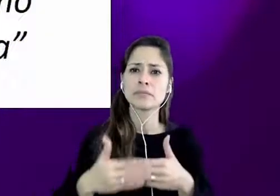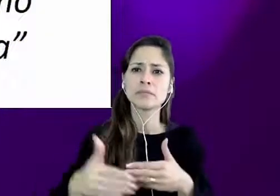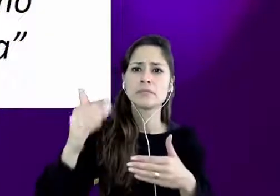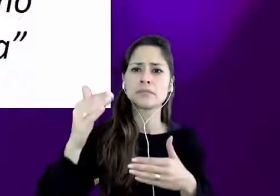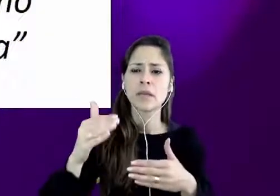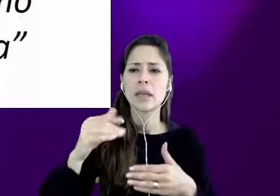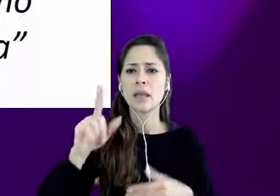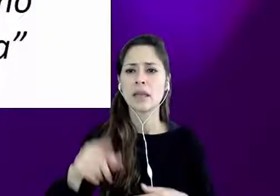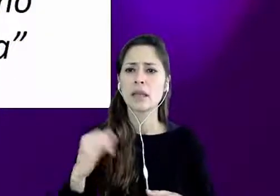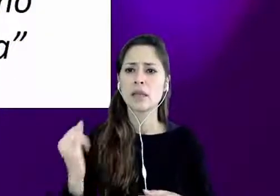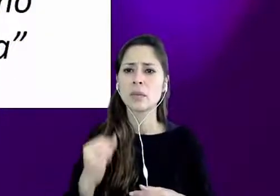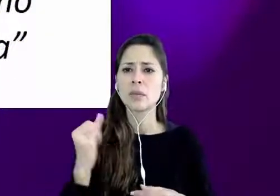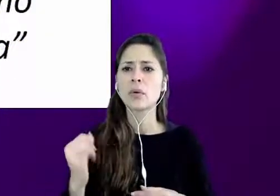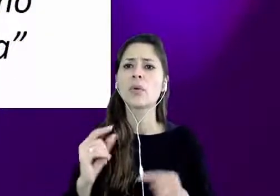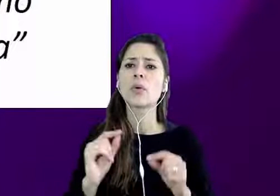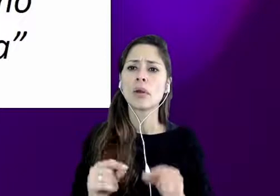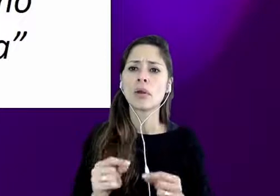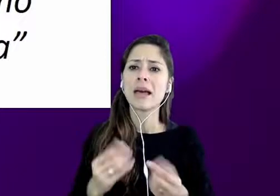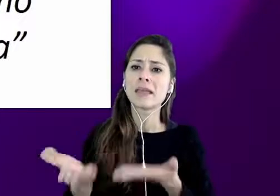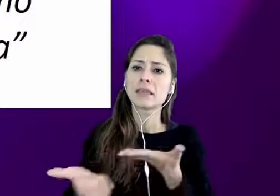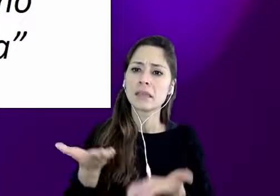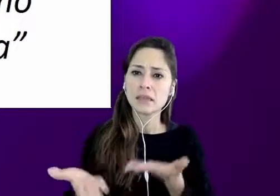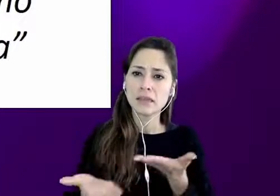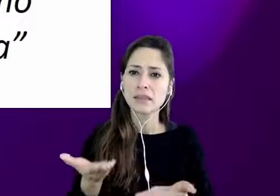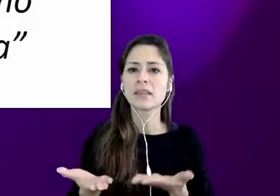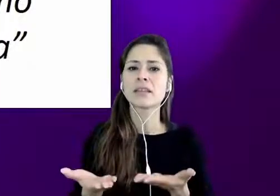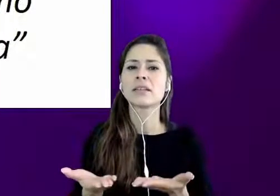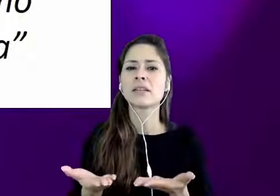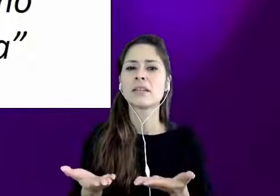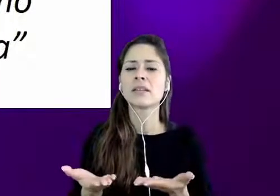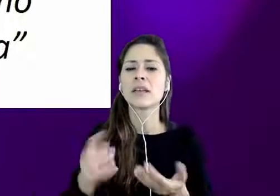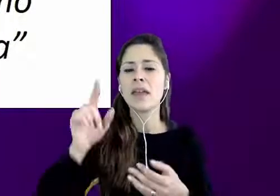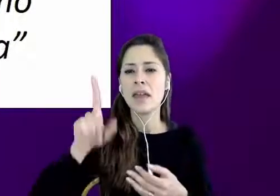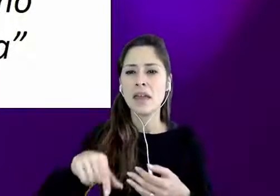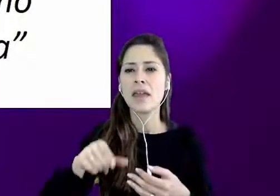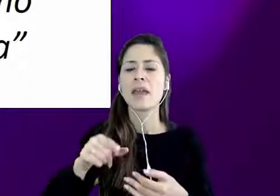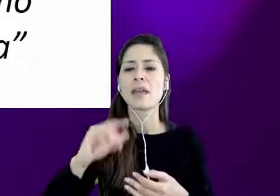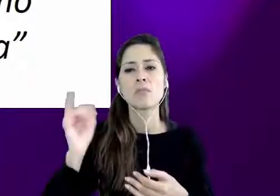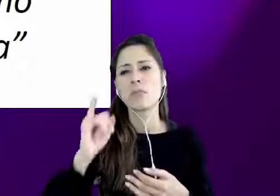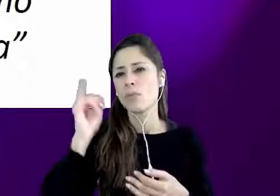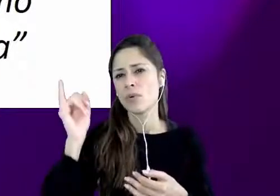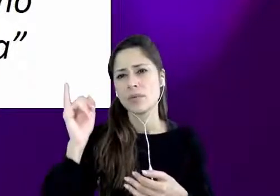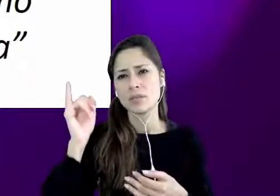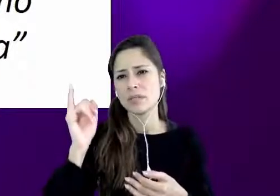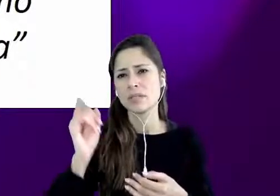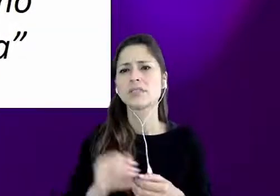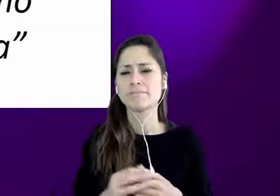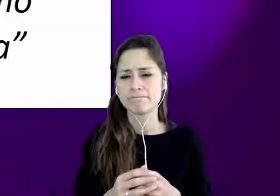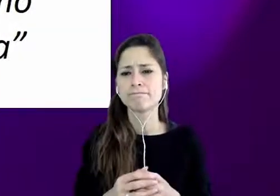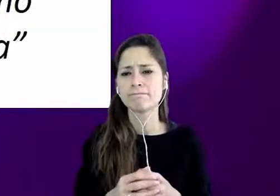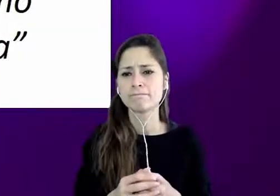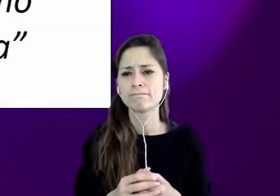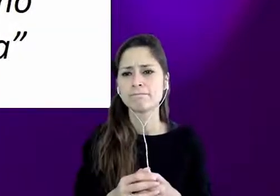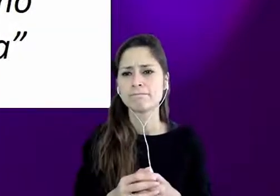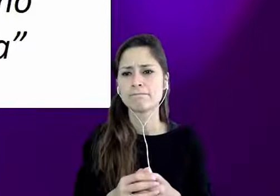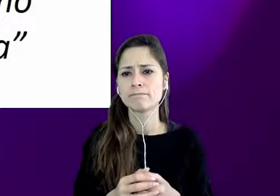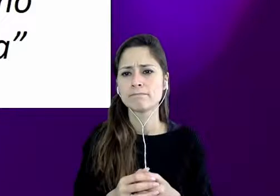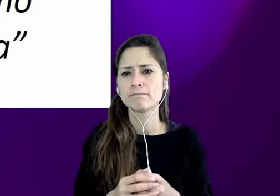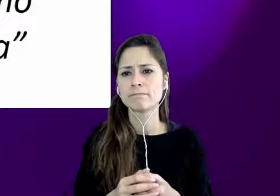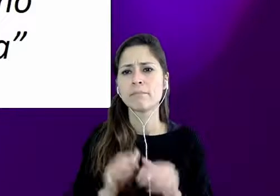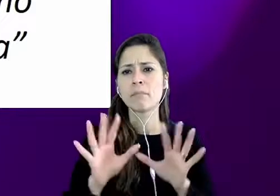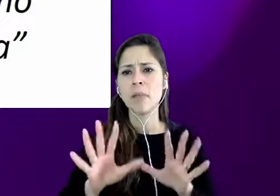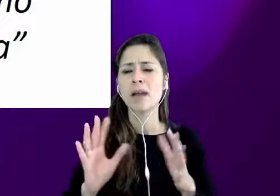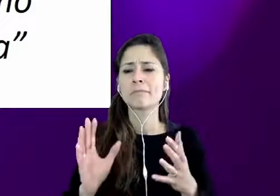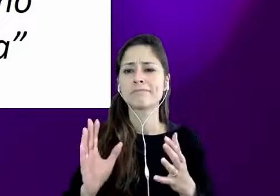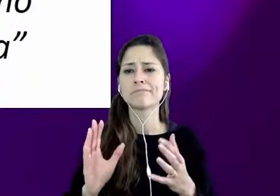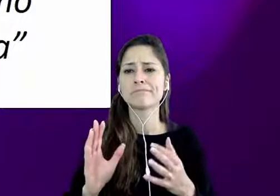portanto, a gente entender que o tratamento ele vem do reconhecimento efetivo dessa condição. Mas, lamentavelmente, há